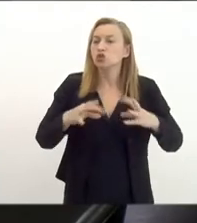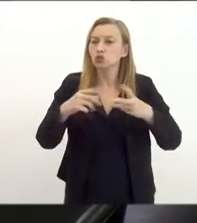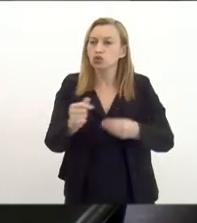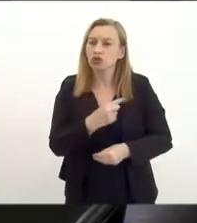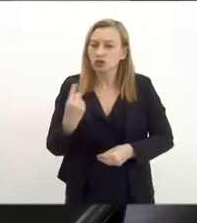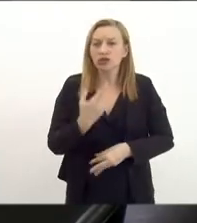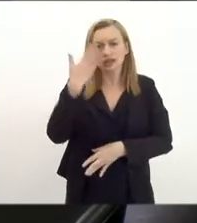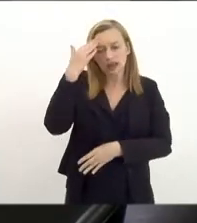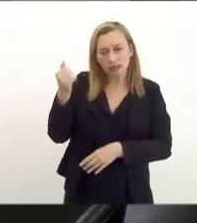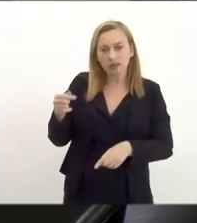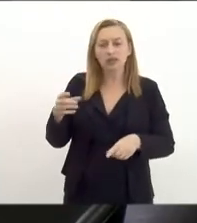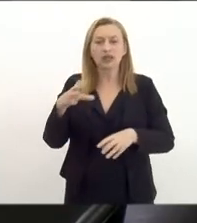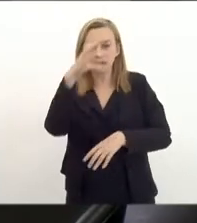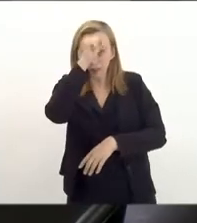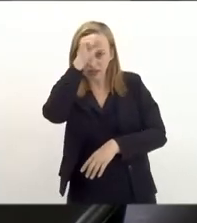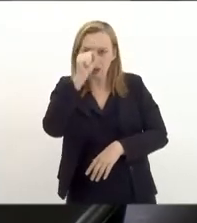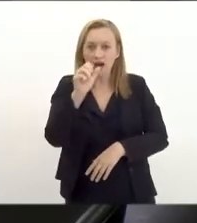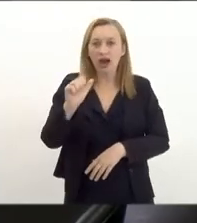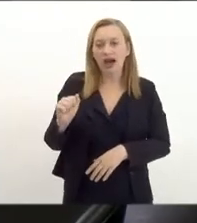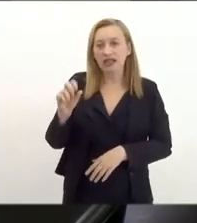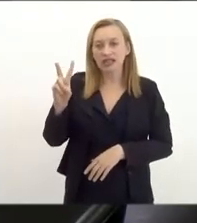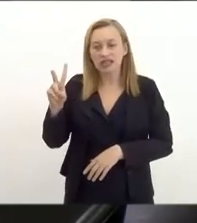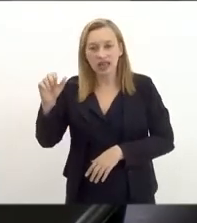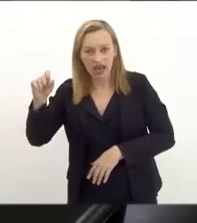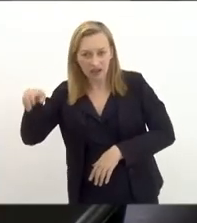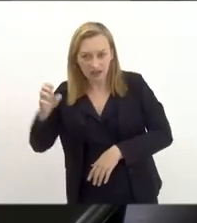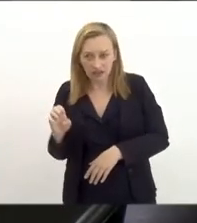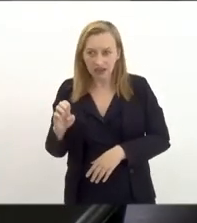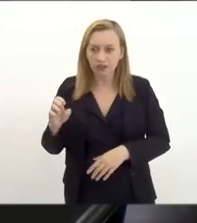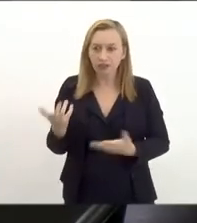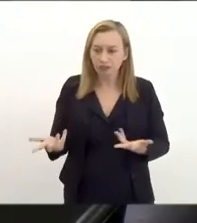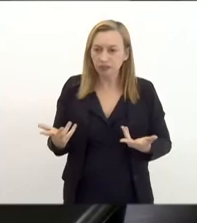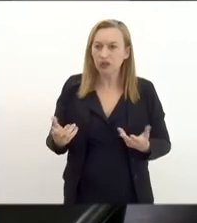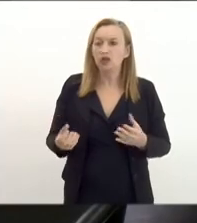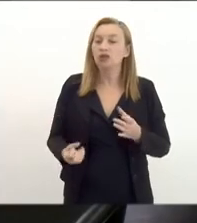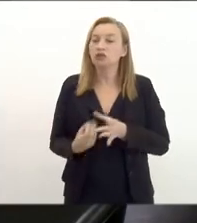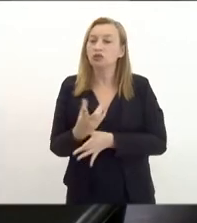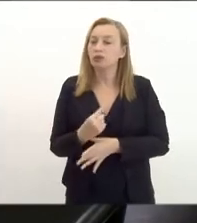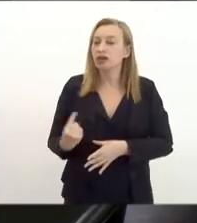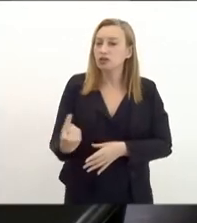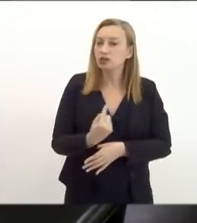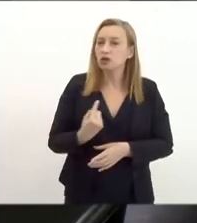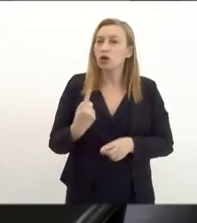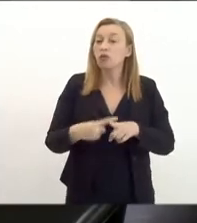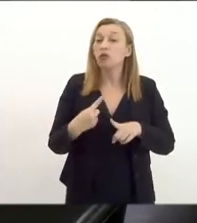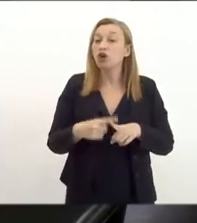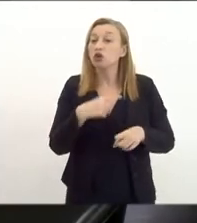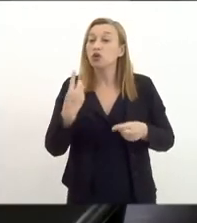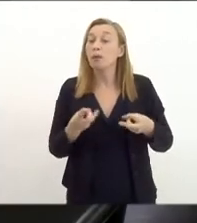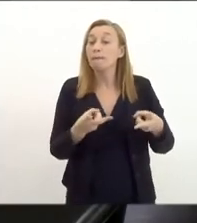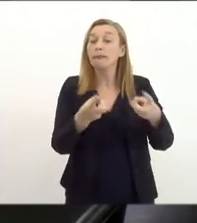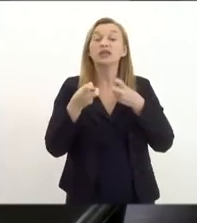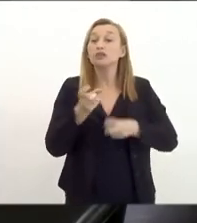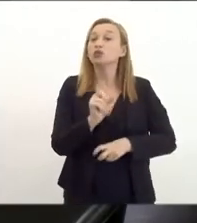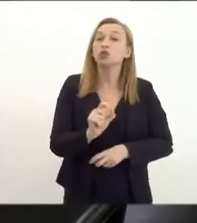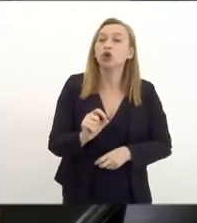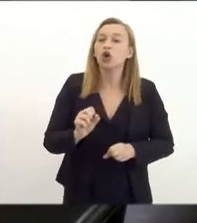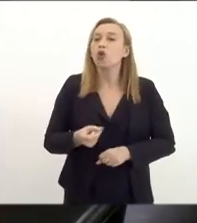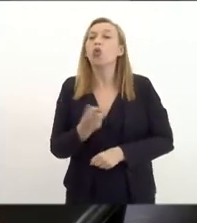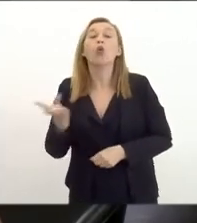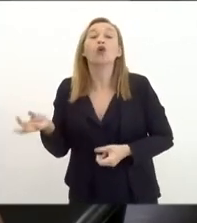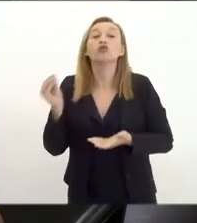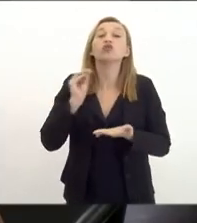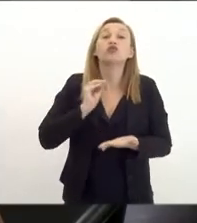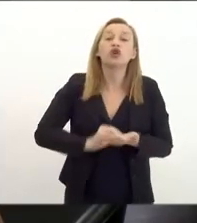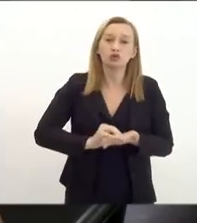então a serve ela também com se constitui de um Marco para todos nós porque a gente percebeu o quanto